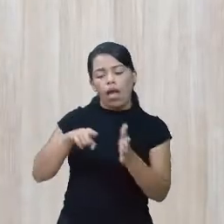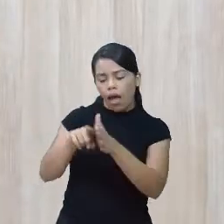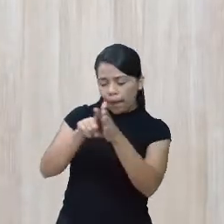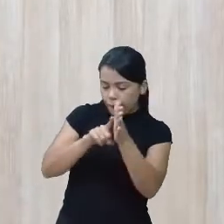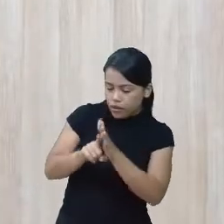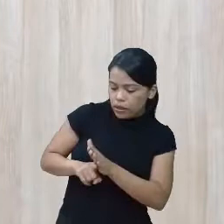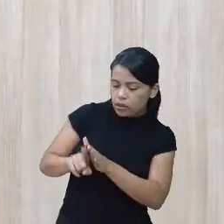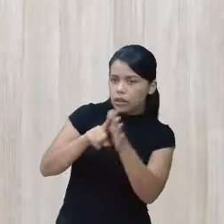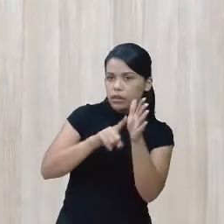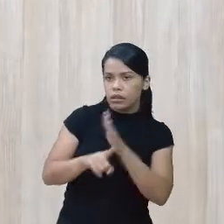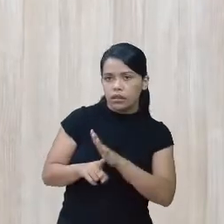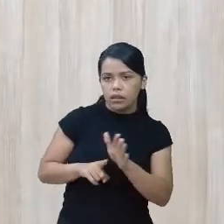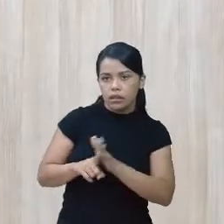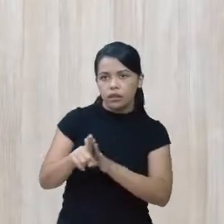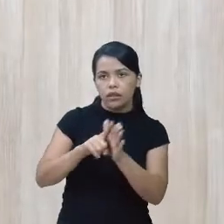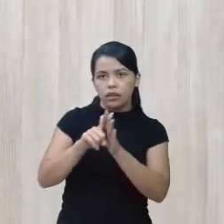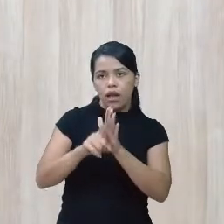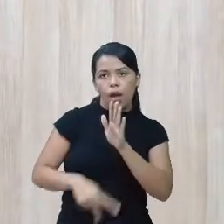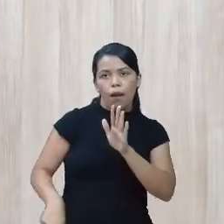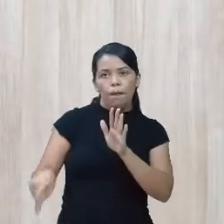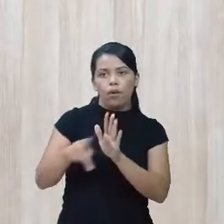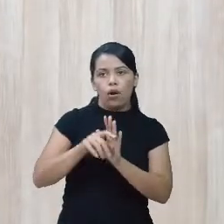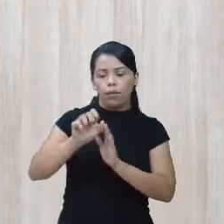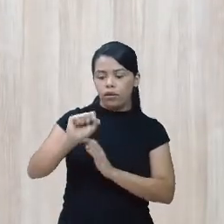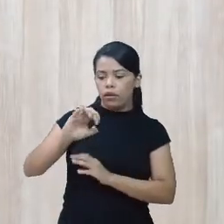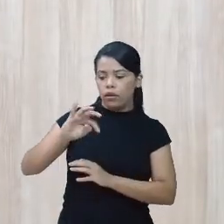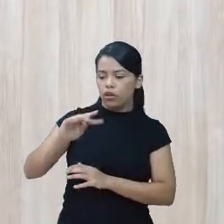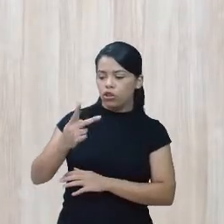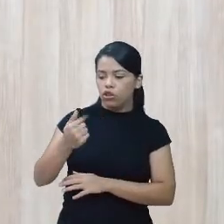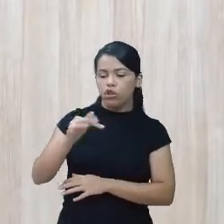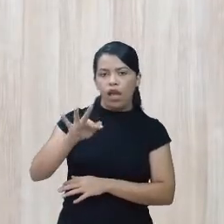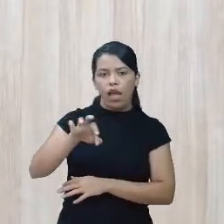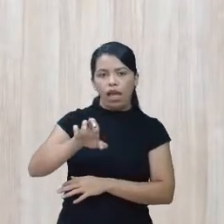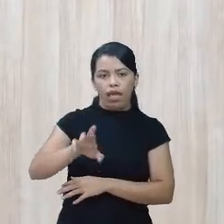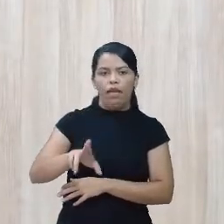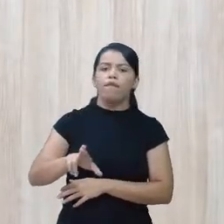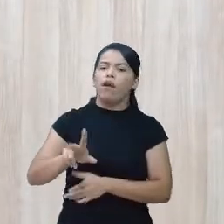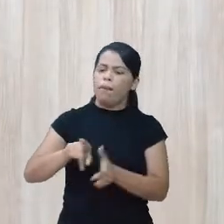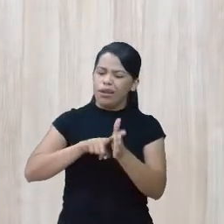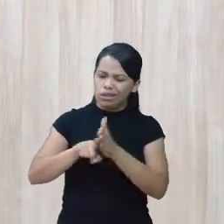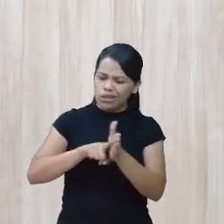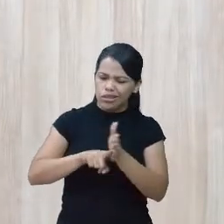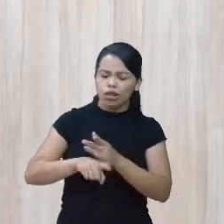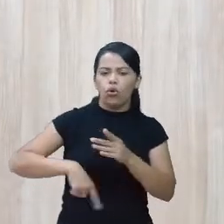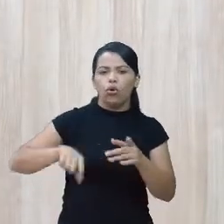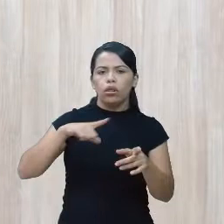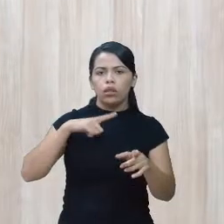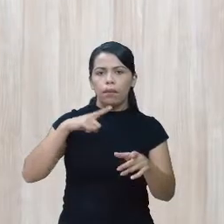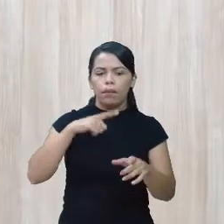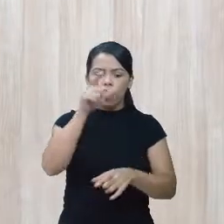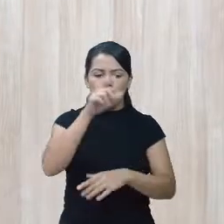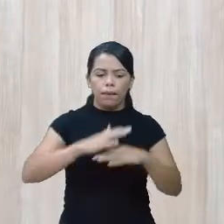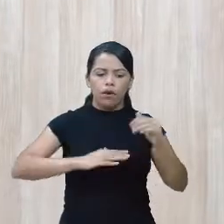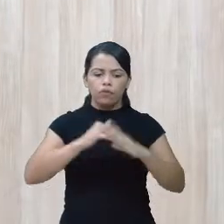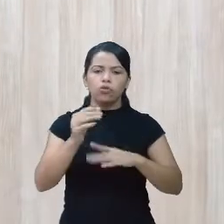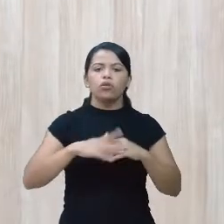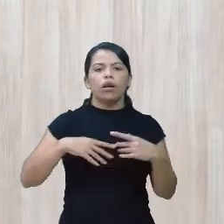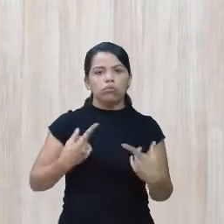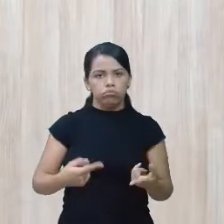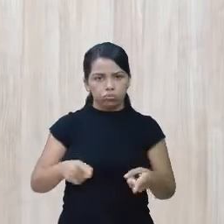Schafer, né, que foi um grande pesquisador das sonoridades. Ele era músico e compositor também, tá?